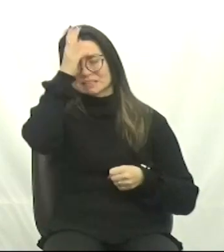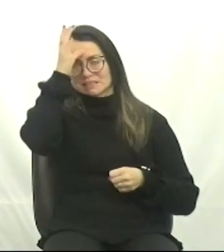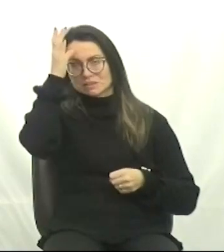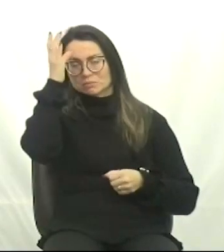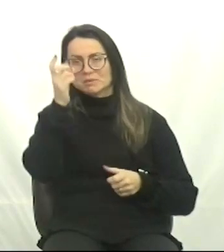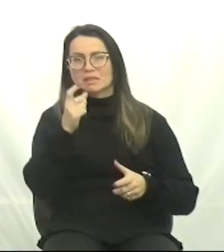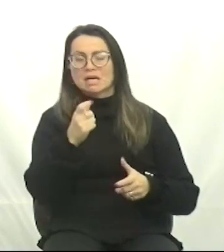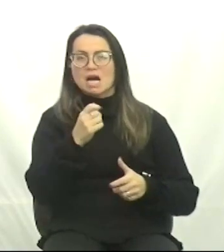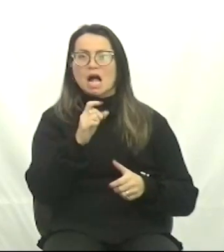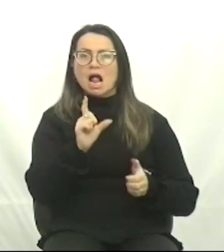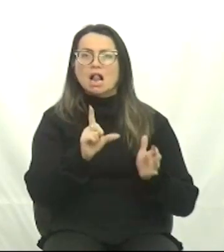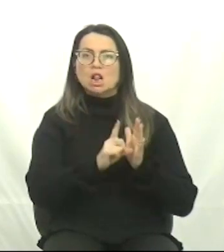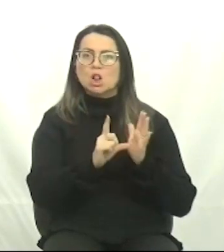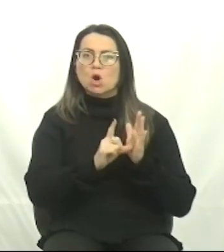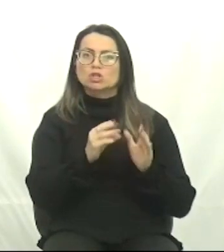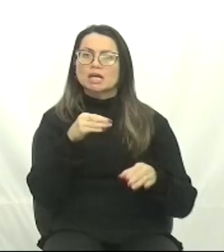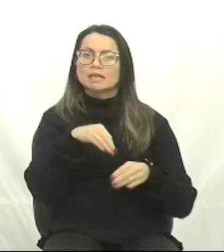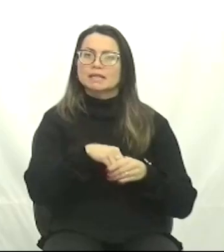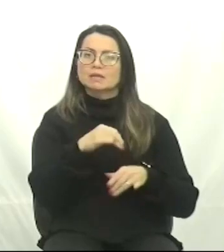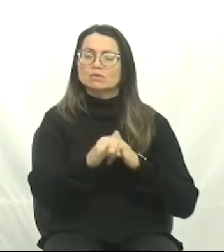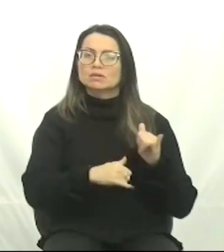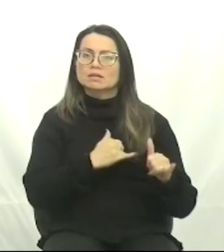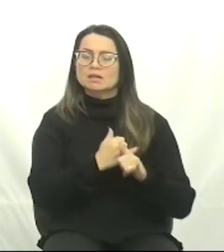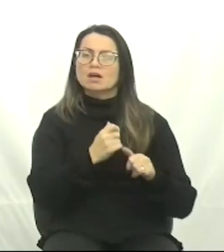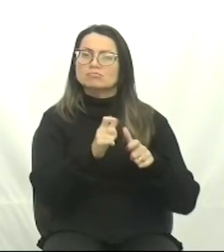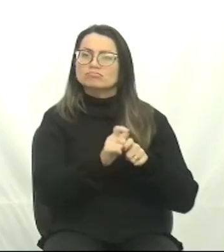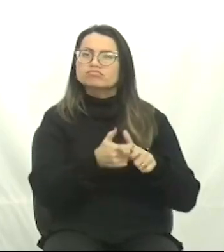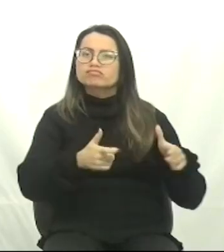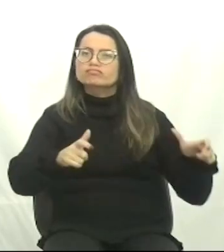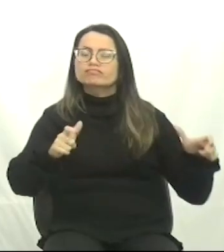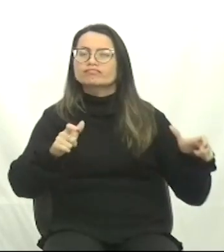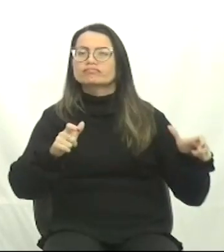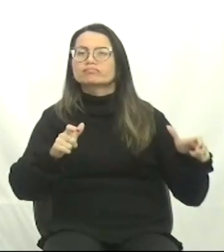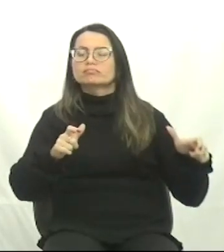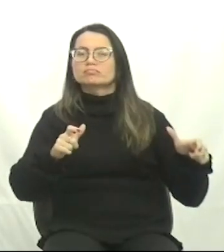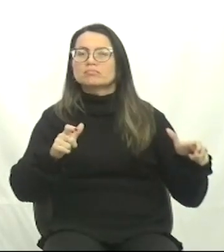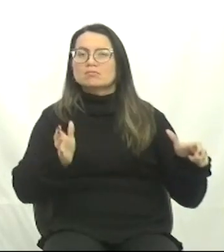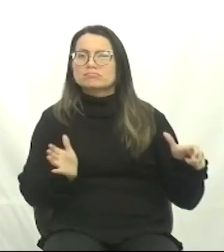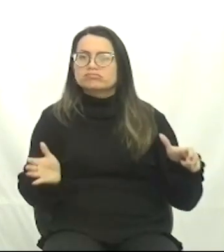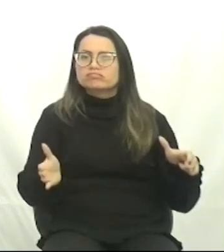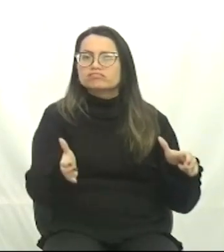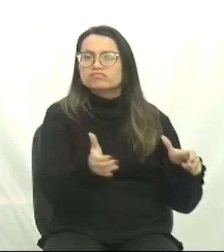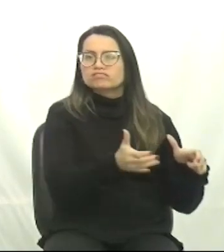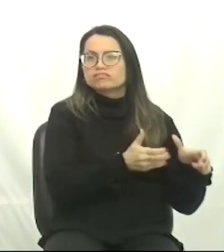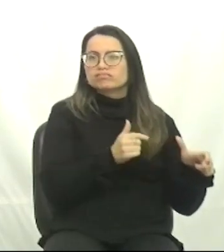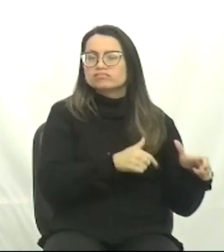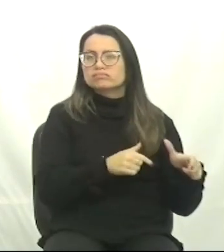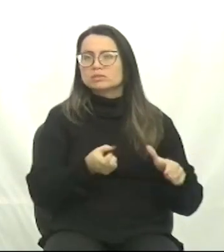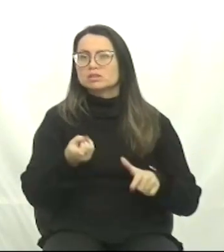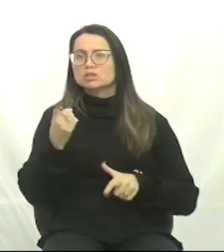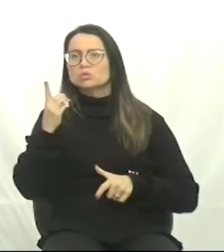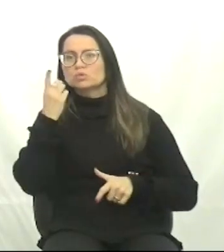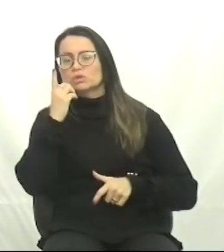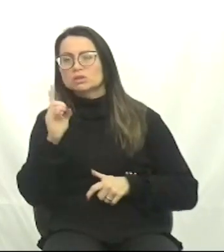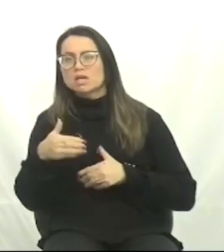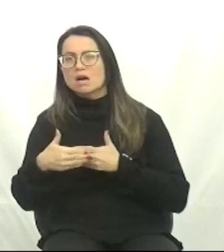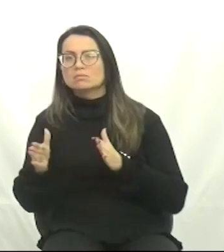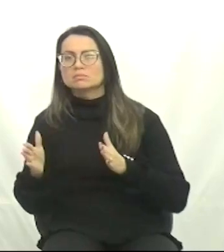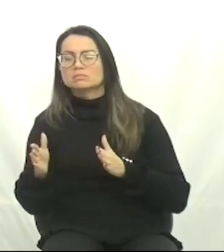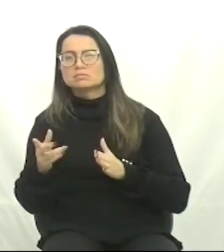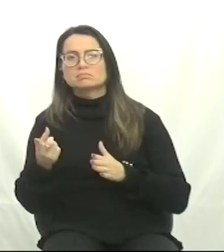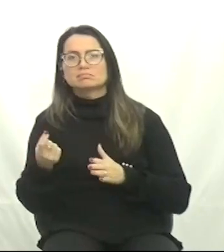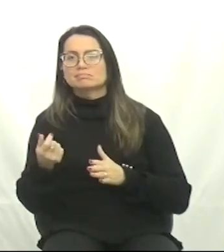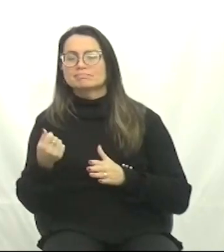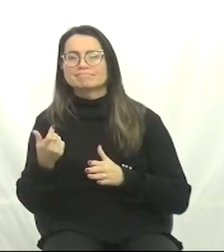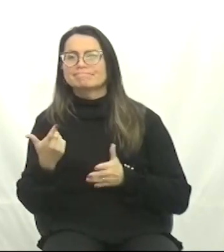crescendo cada vez mais, abocanhando esse espaço, e quando a gente fica um dia sem abrir, é um dia sem girar, é um